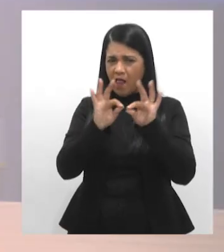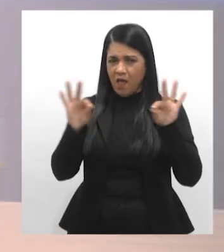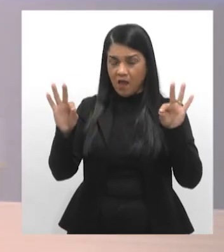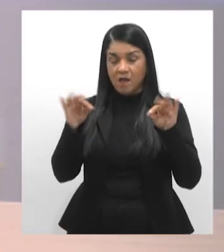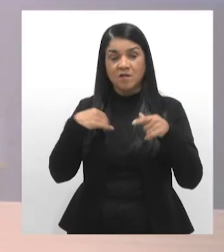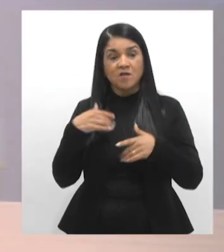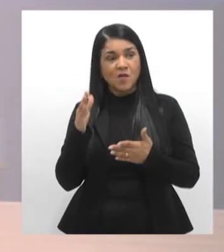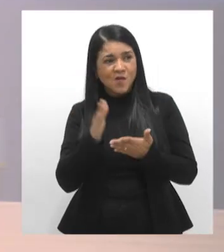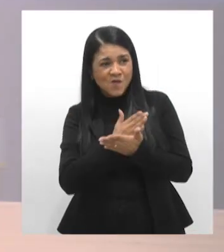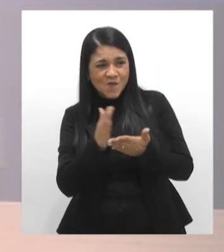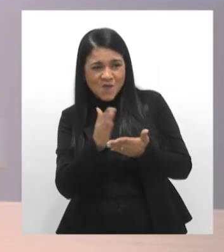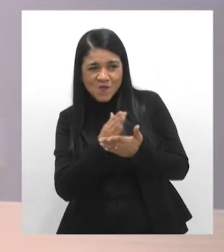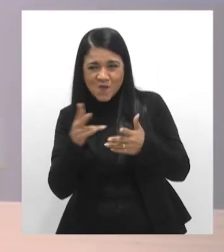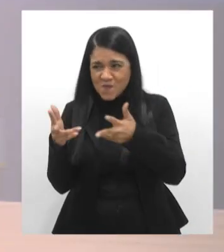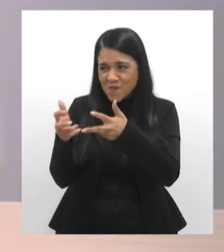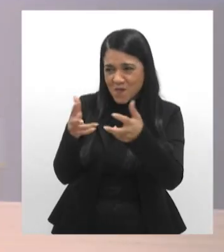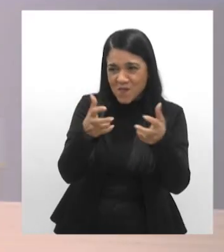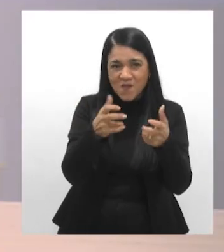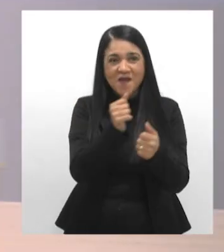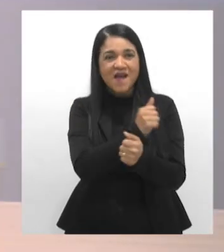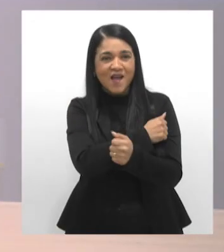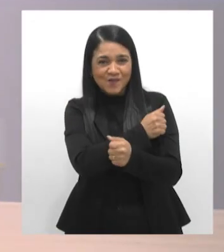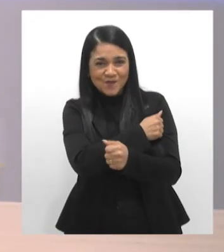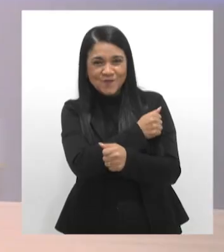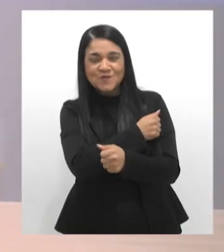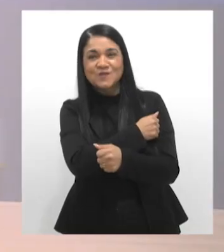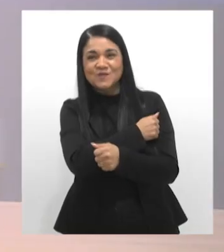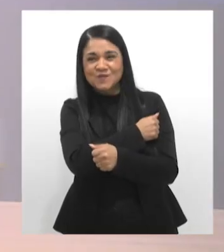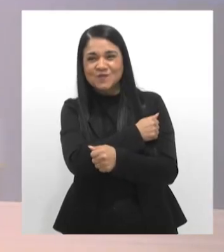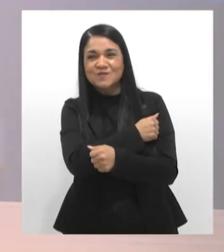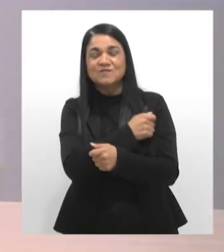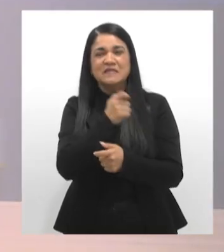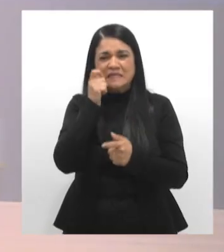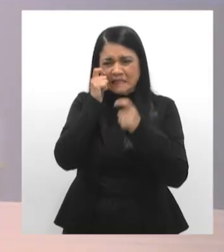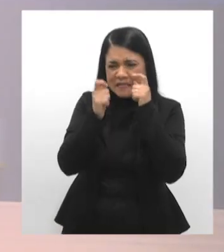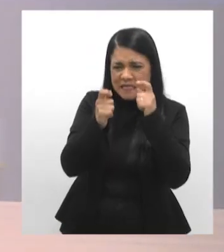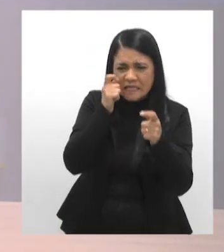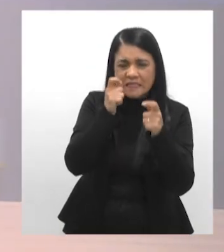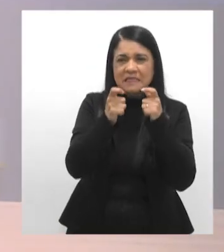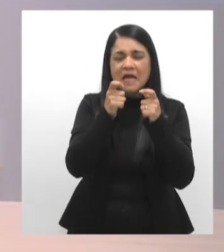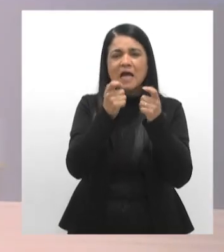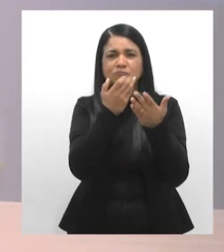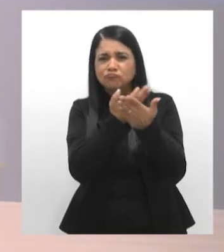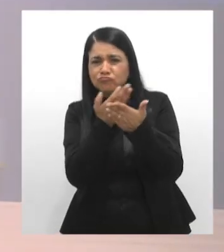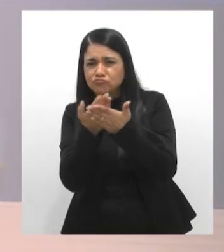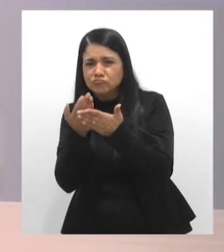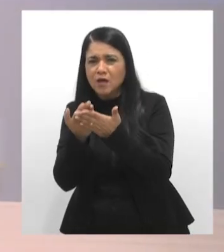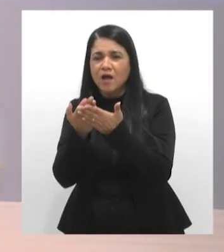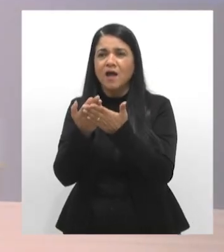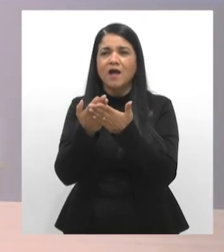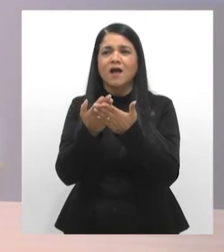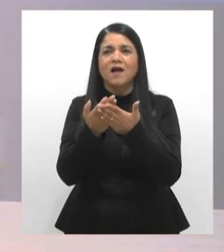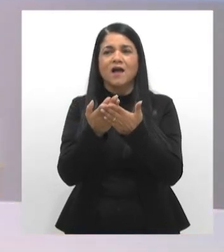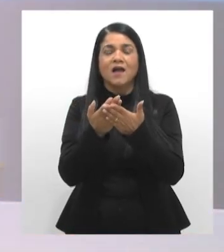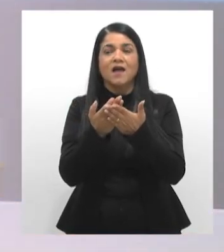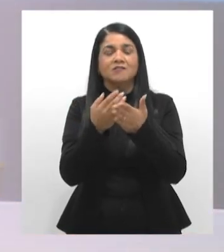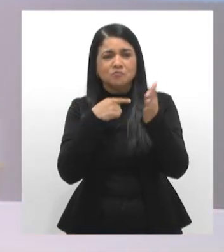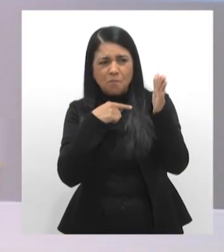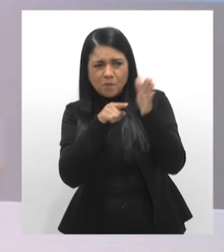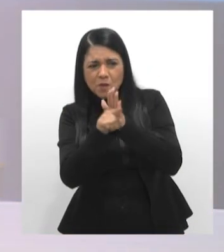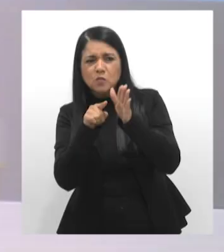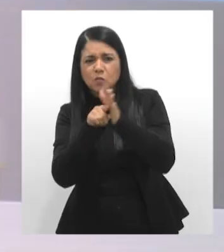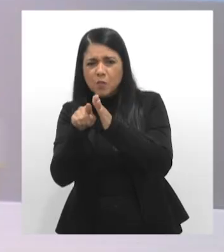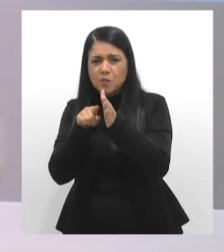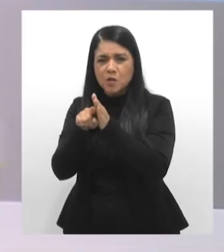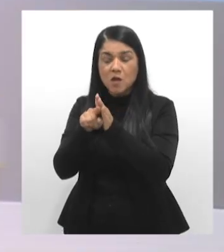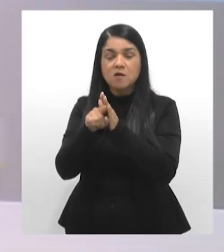vejo alguns aqui, alguns queridos alunos, muitos interessados e questionadores, e não questionadores no sentido ruim, mas no sentido